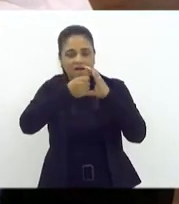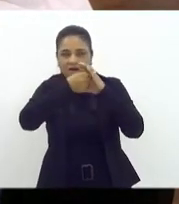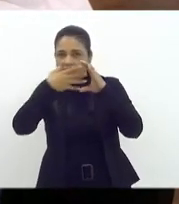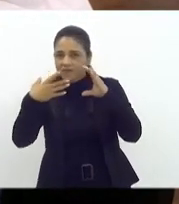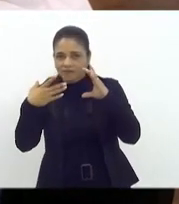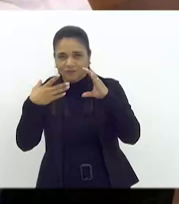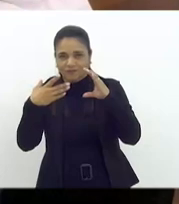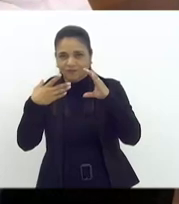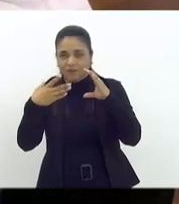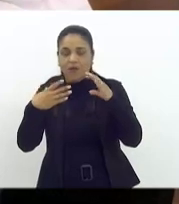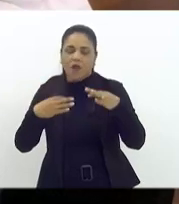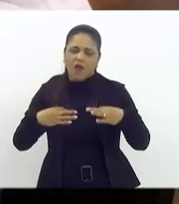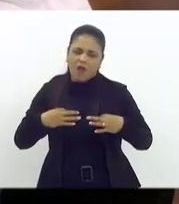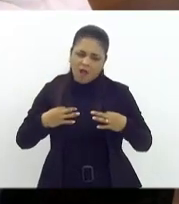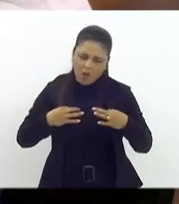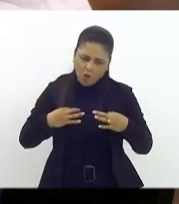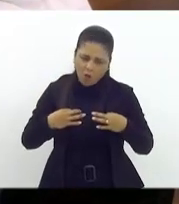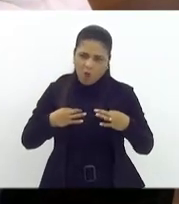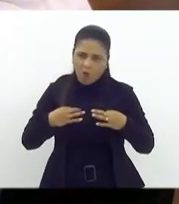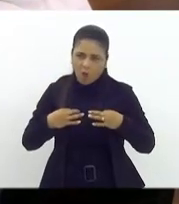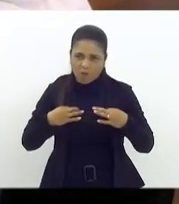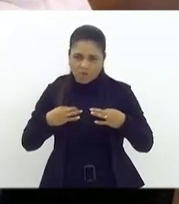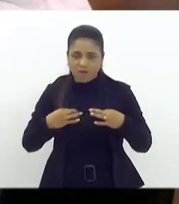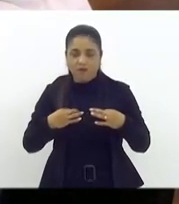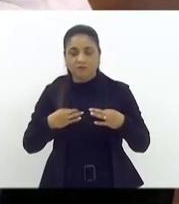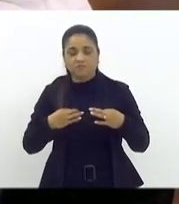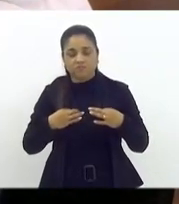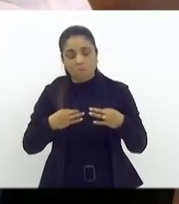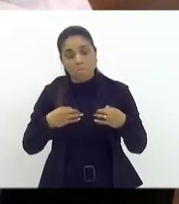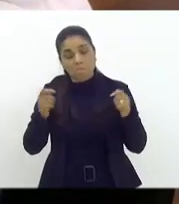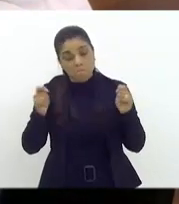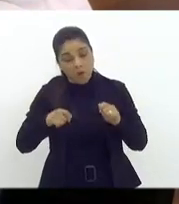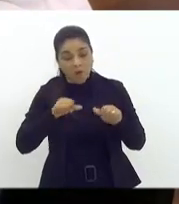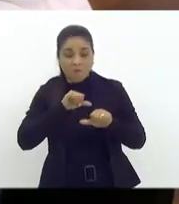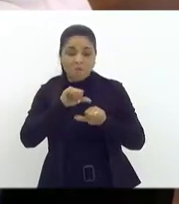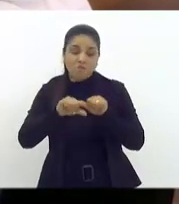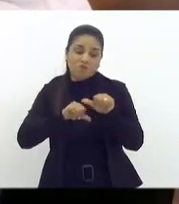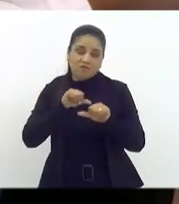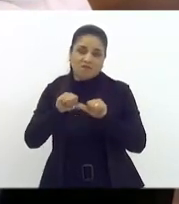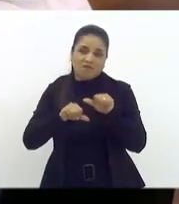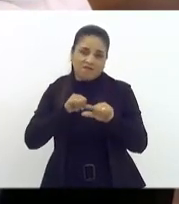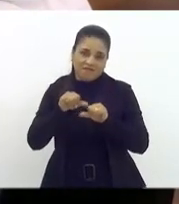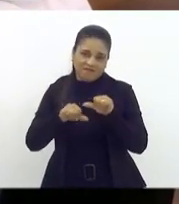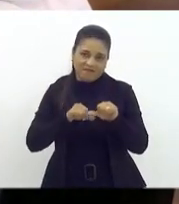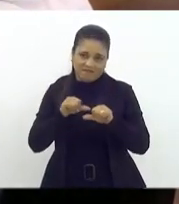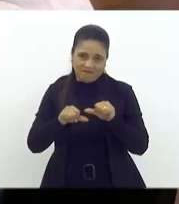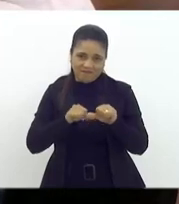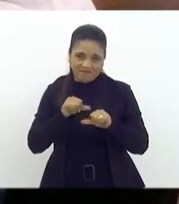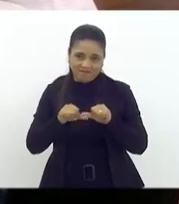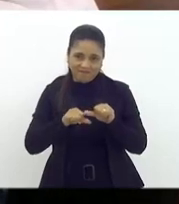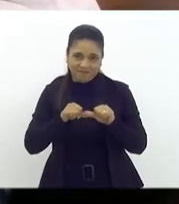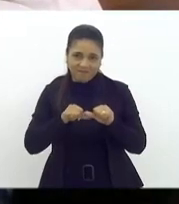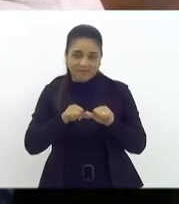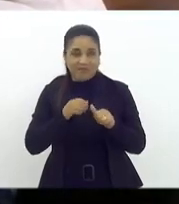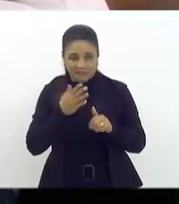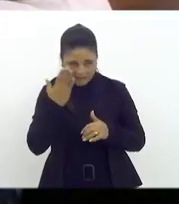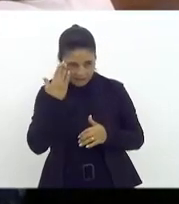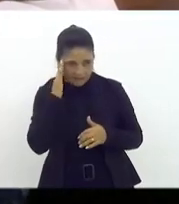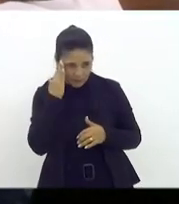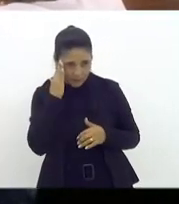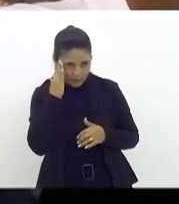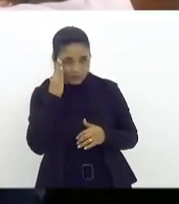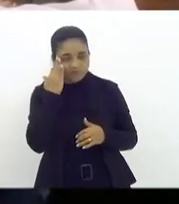Claro que é vestimenta é porque são coisas que pode ser mudadas uma pessoa pode mudar sua vestimenta não sei se o senhor tá me